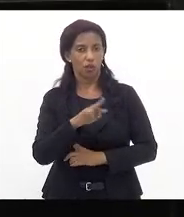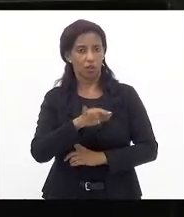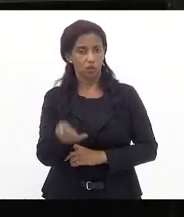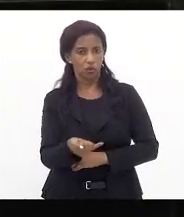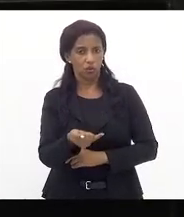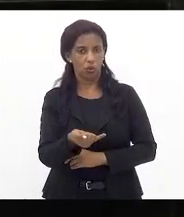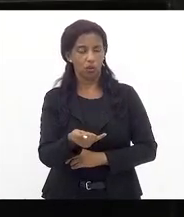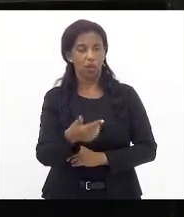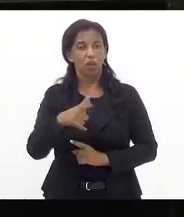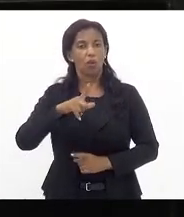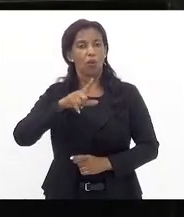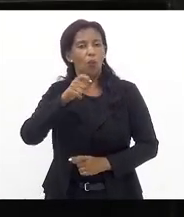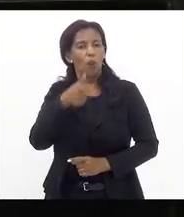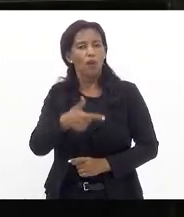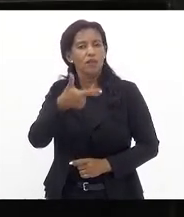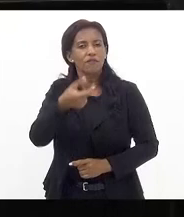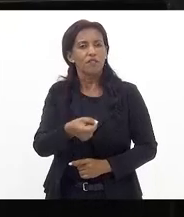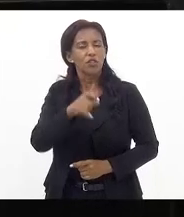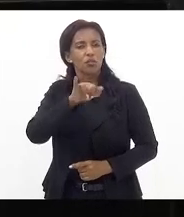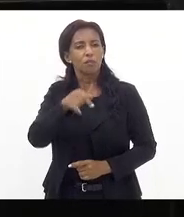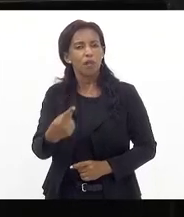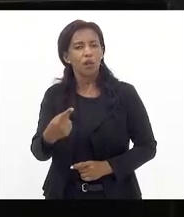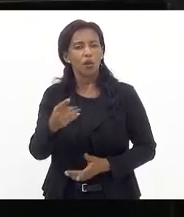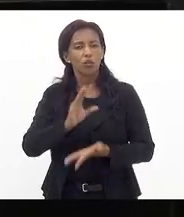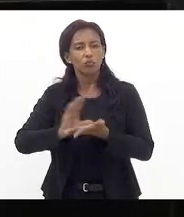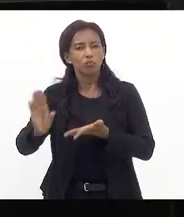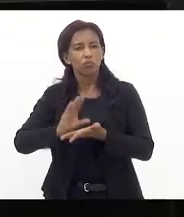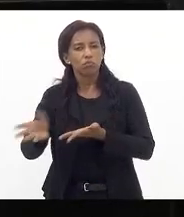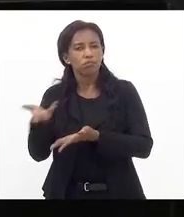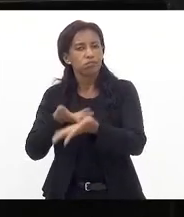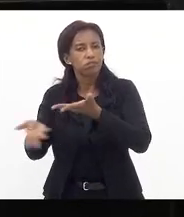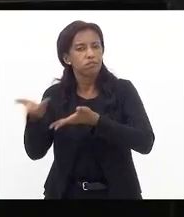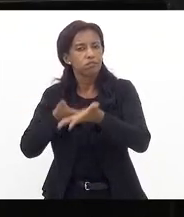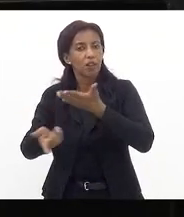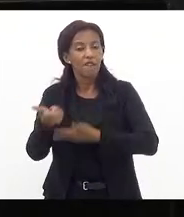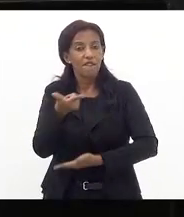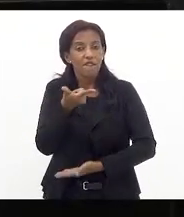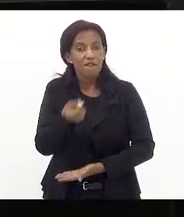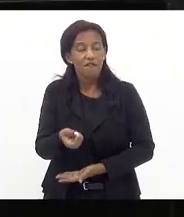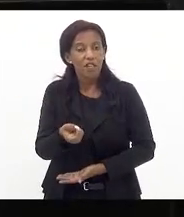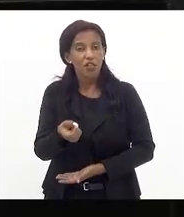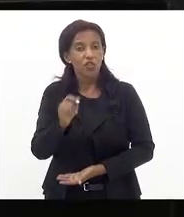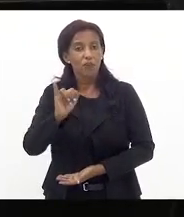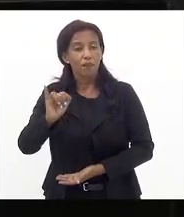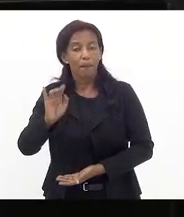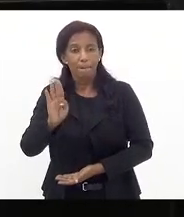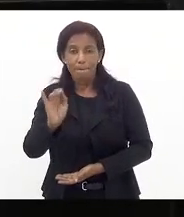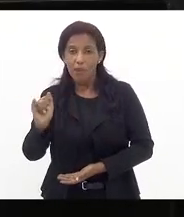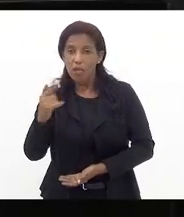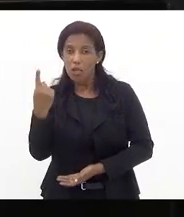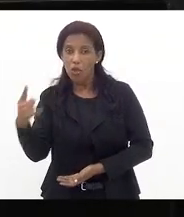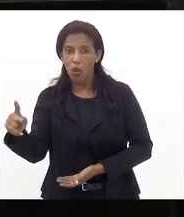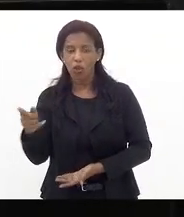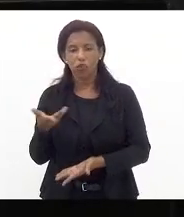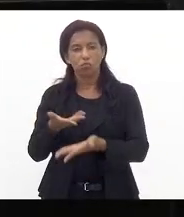20 bilhões de reais em investimentos. 20 bilhões de reais em